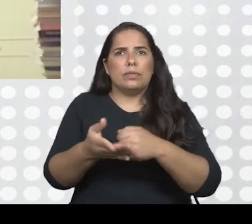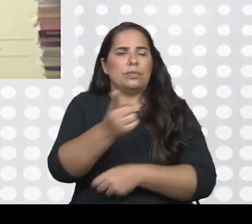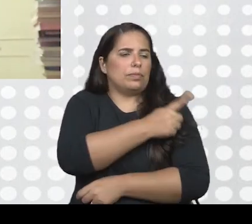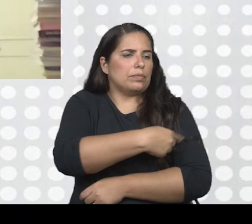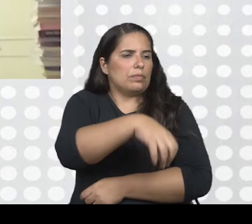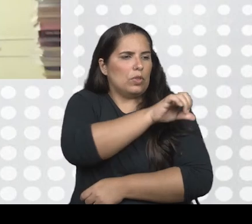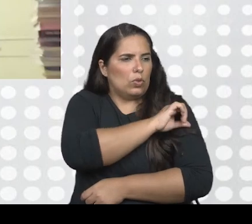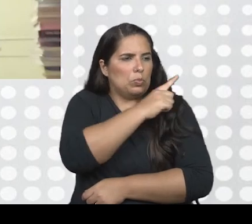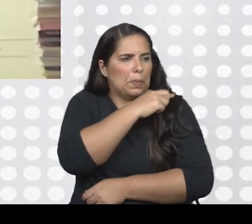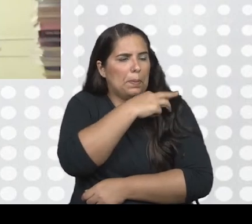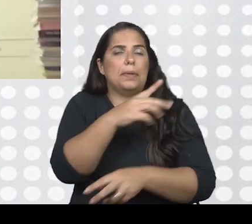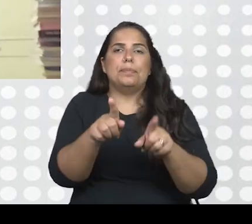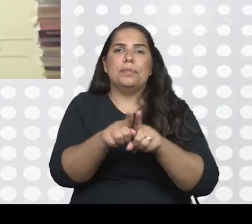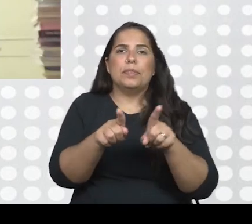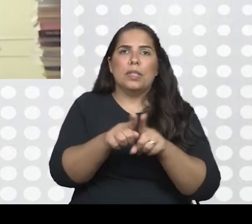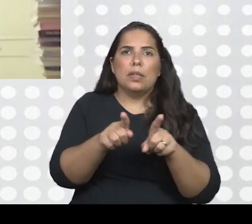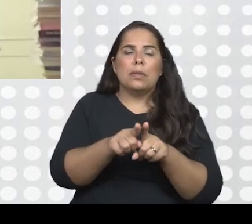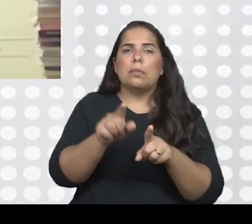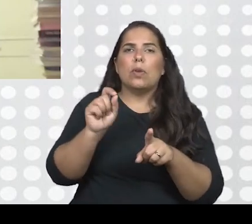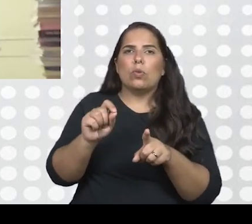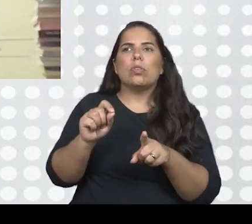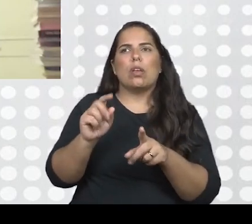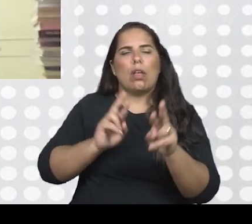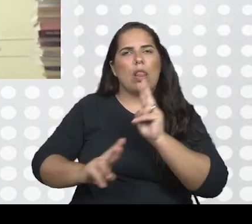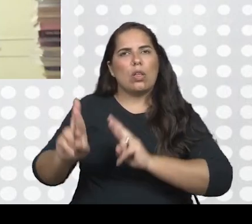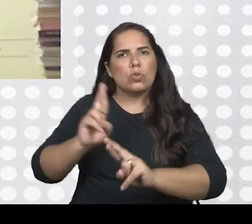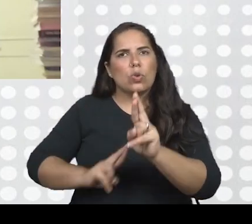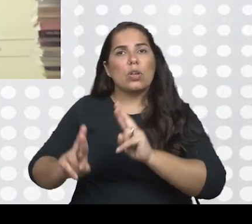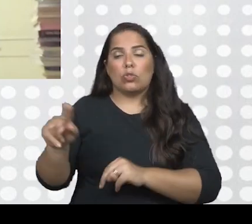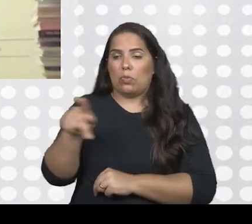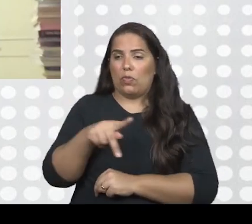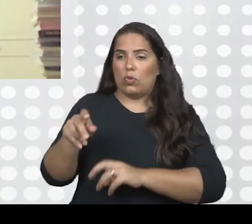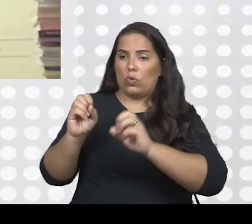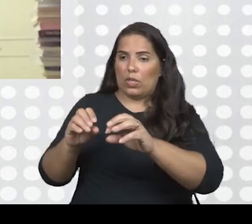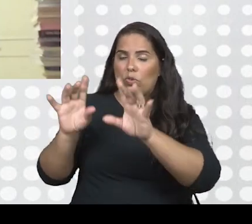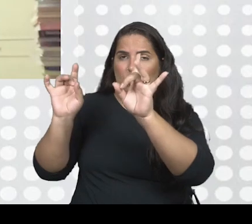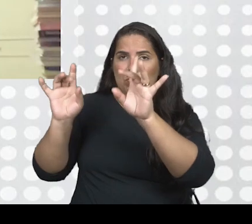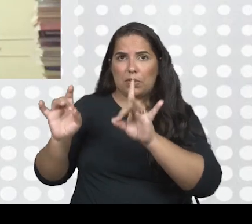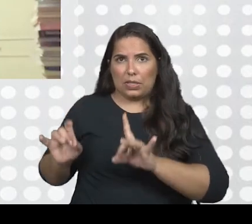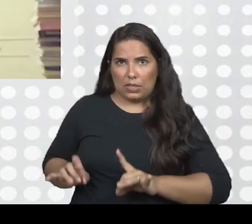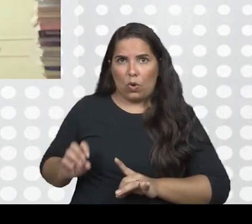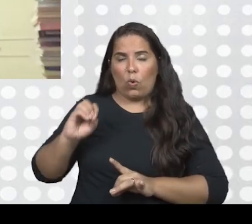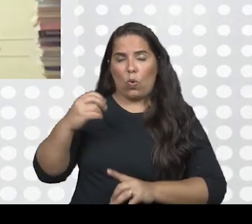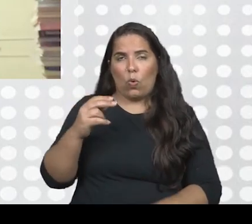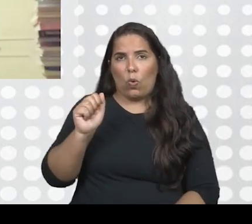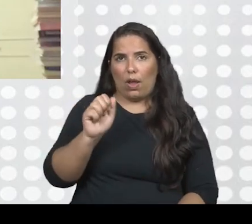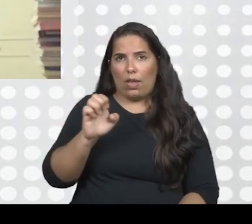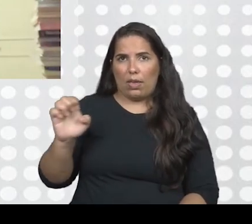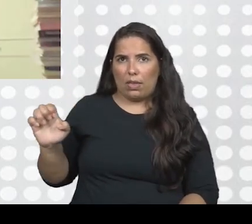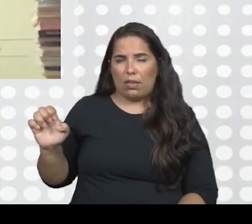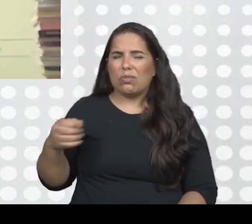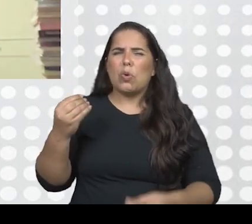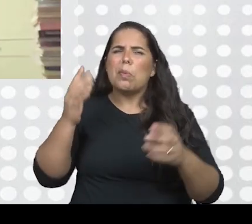e, sobretudo, de modo relacional com as docentes da educação especial e ou do AEE?